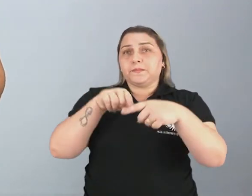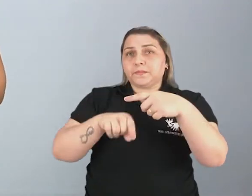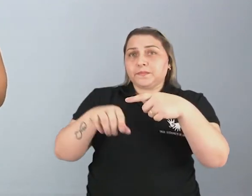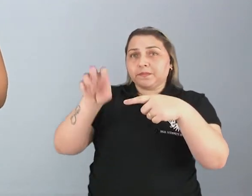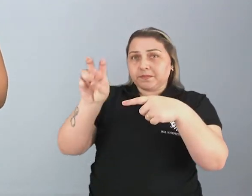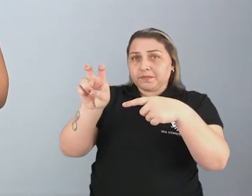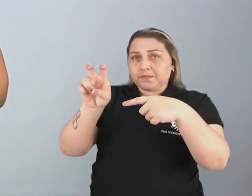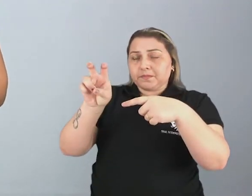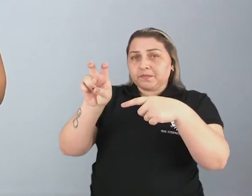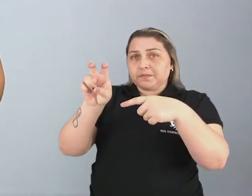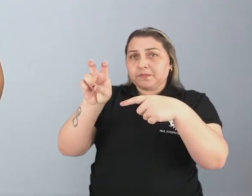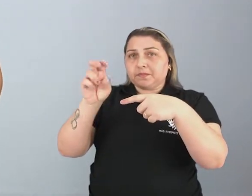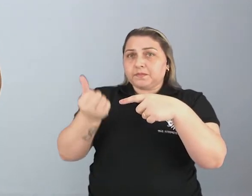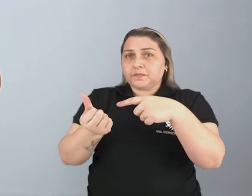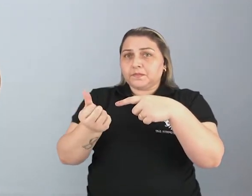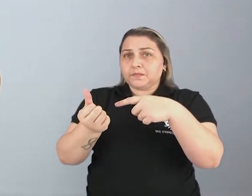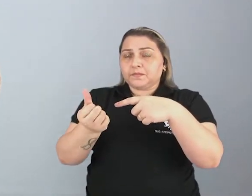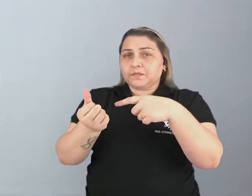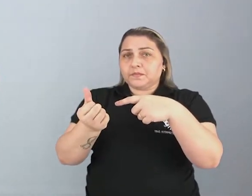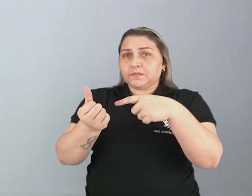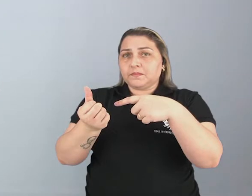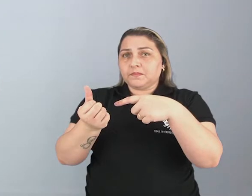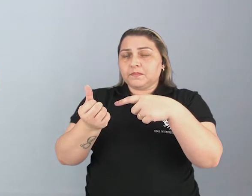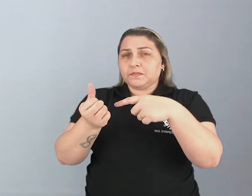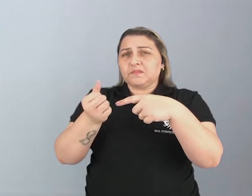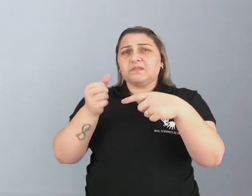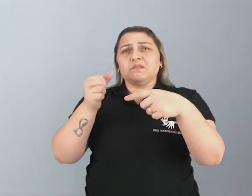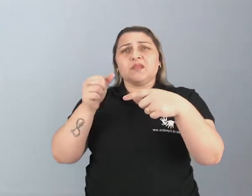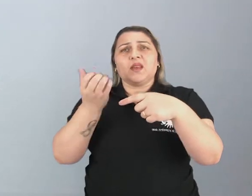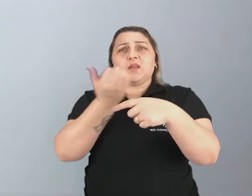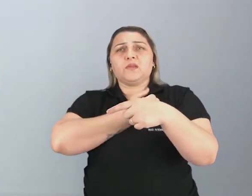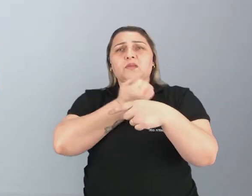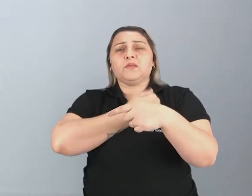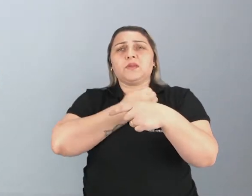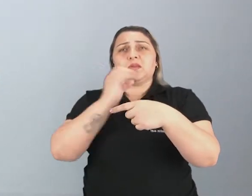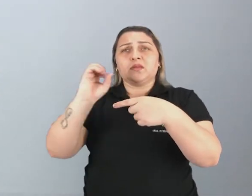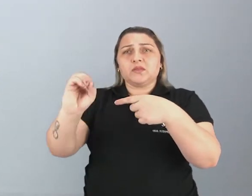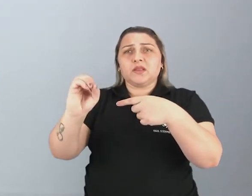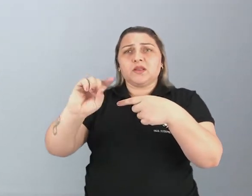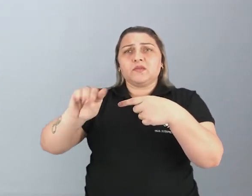por 5, por 6? Será que é o número